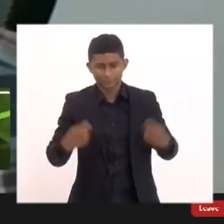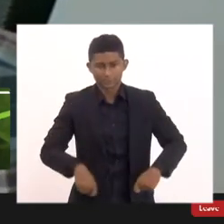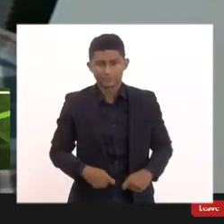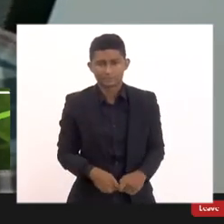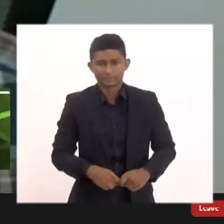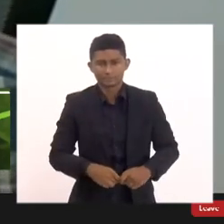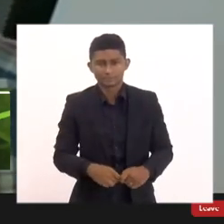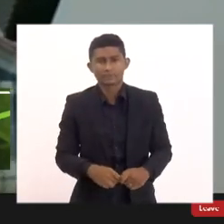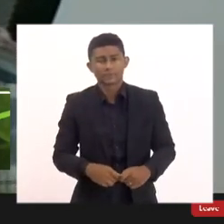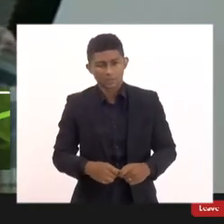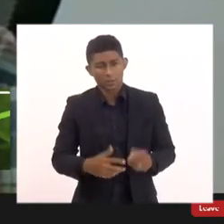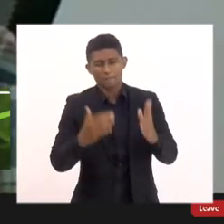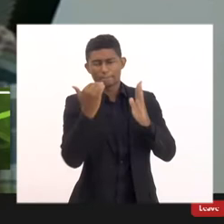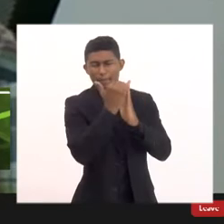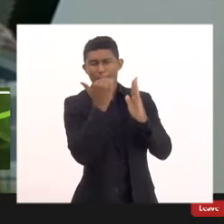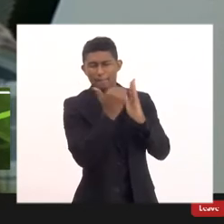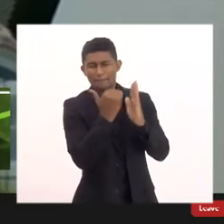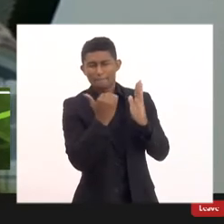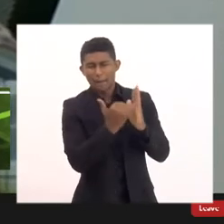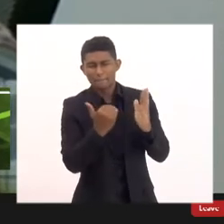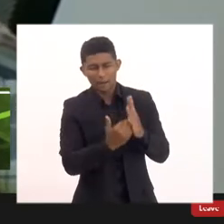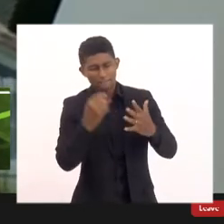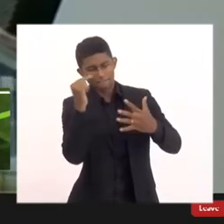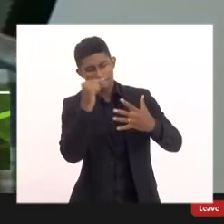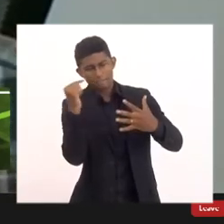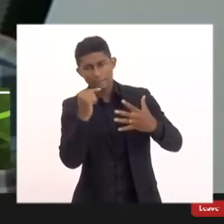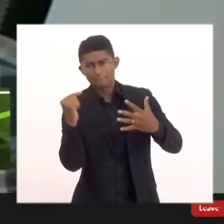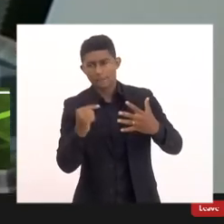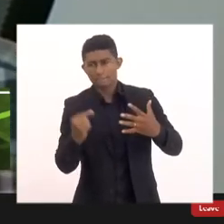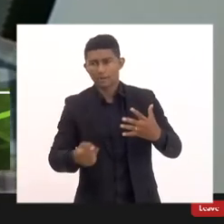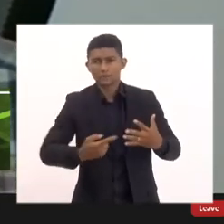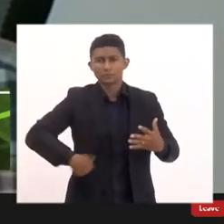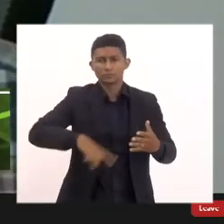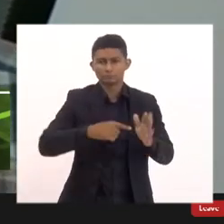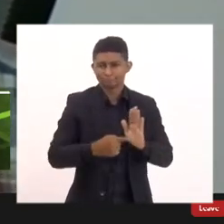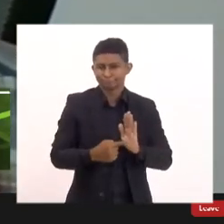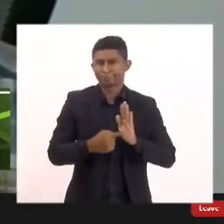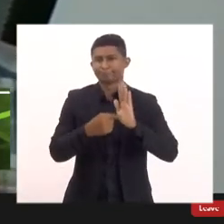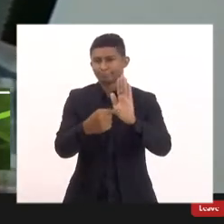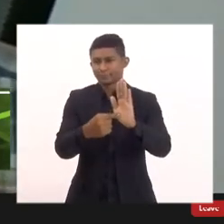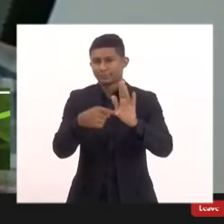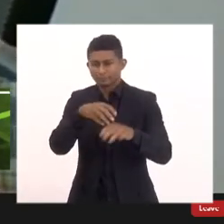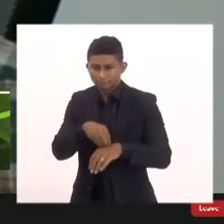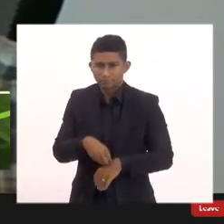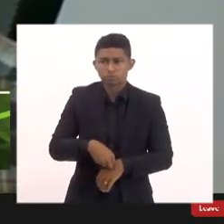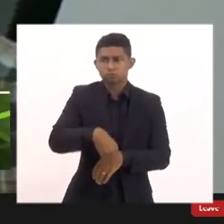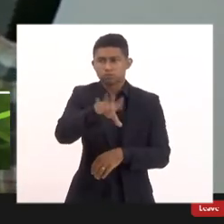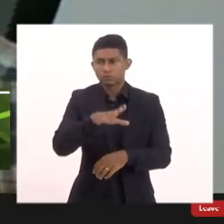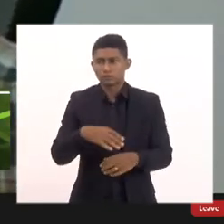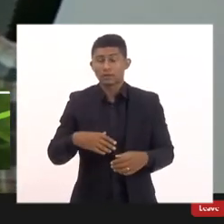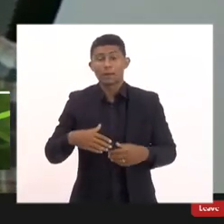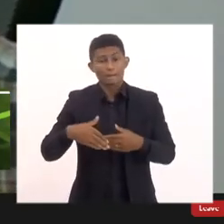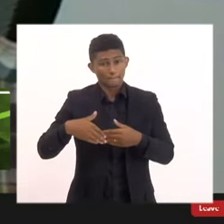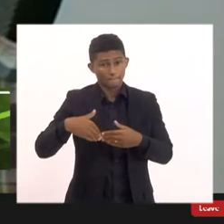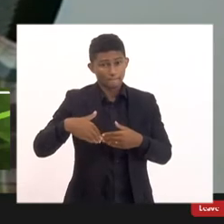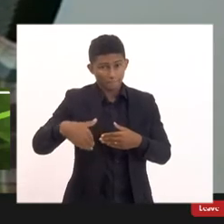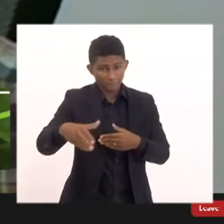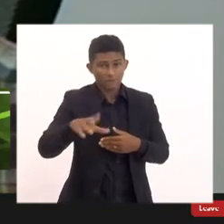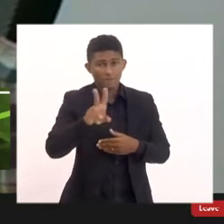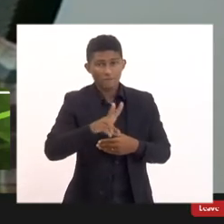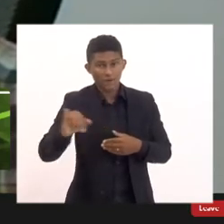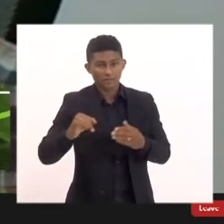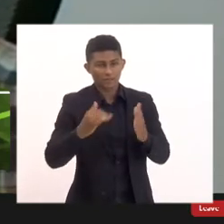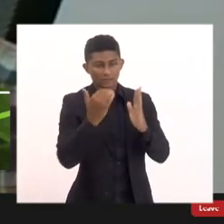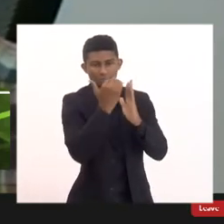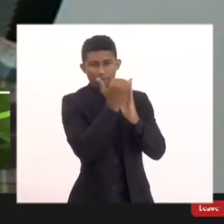pouco isso que a gente gostaria de trazer para cá, Flávio. O documento, assim que estiver pronto, a gente vai disponibilizar no site